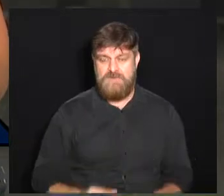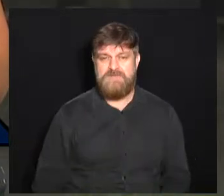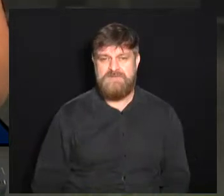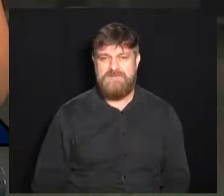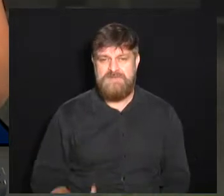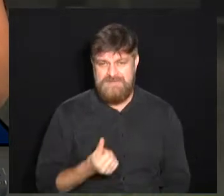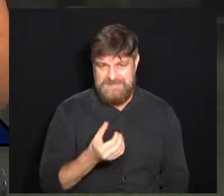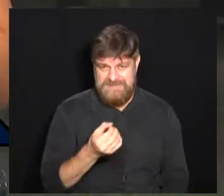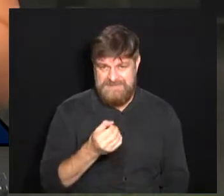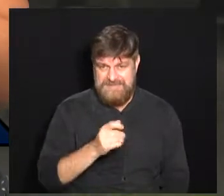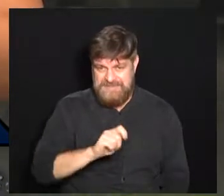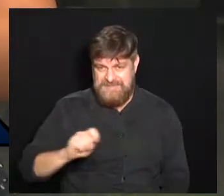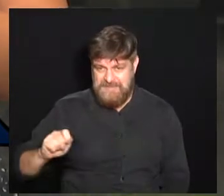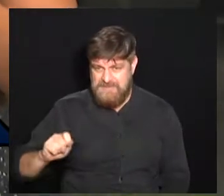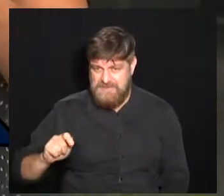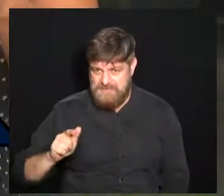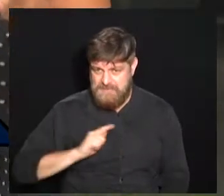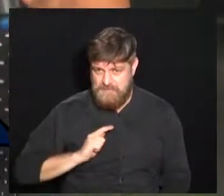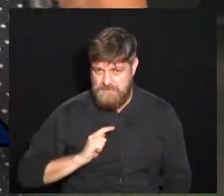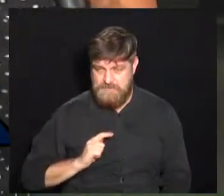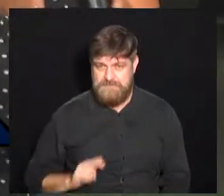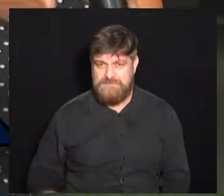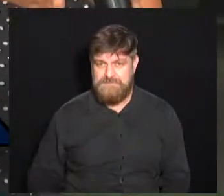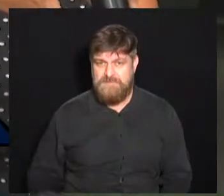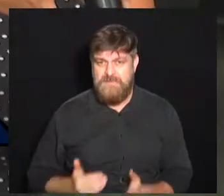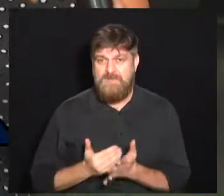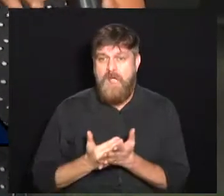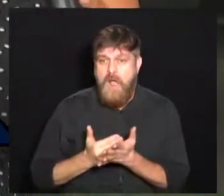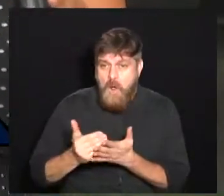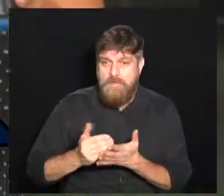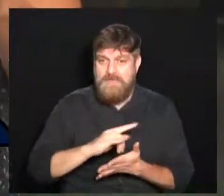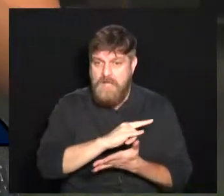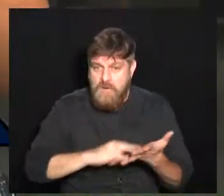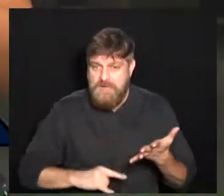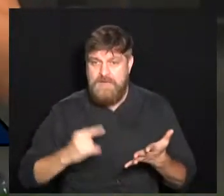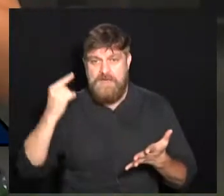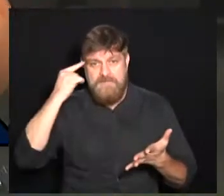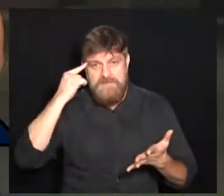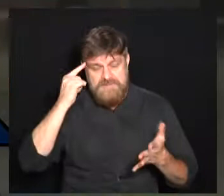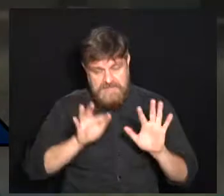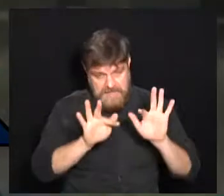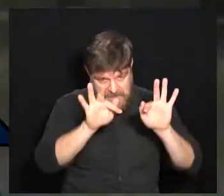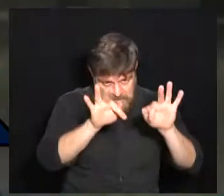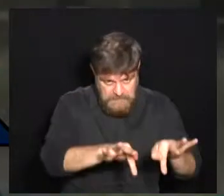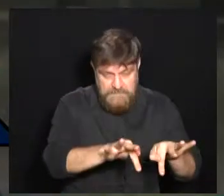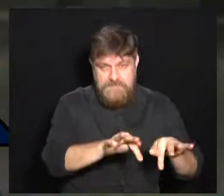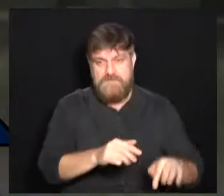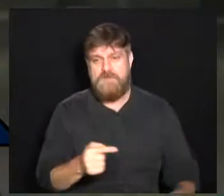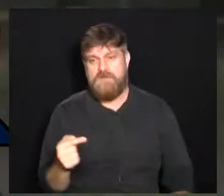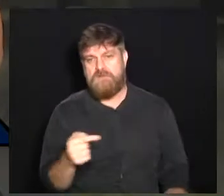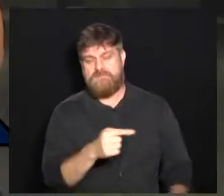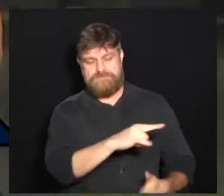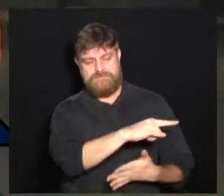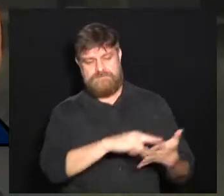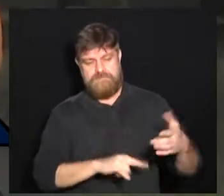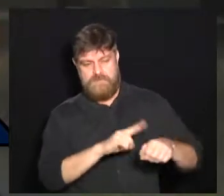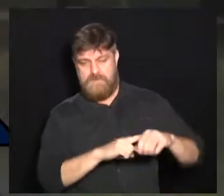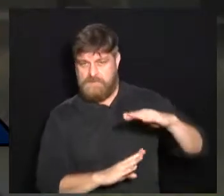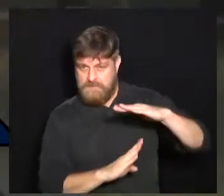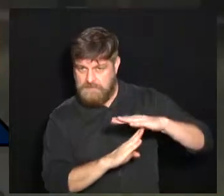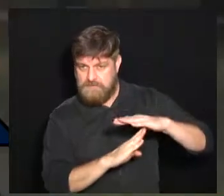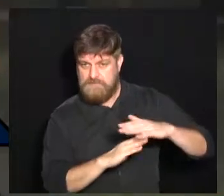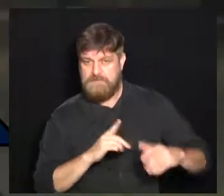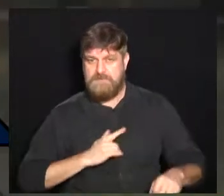meses, geralmente, né? Então, assim, quando vai começar o contrato, tem que se prever que no final do contrato seja